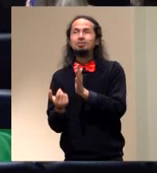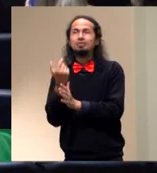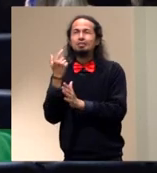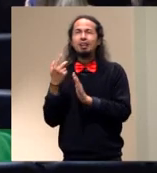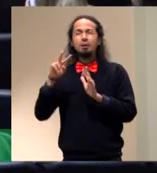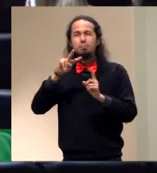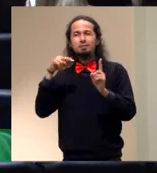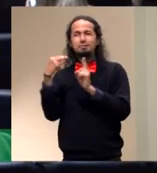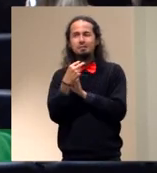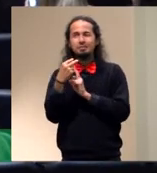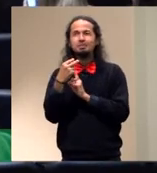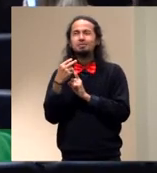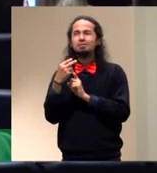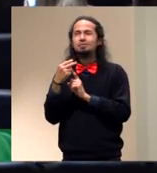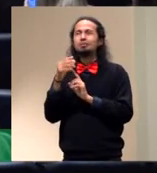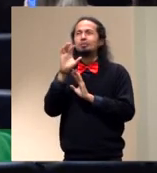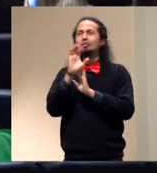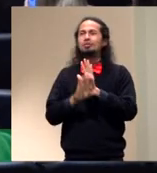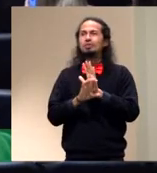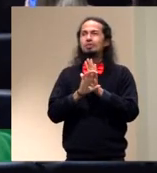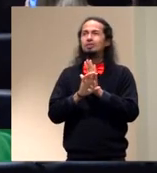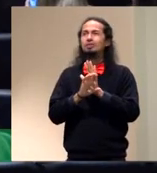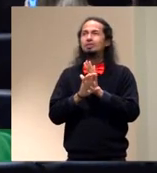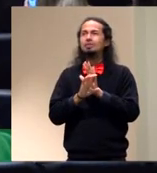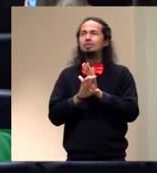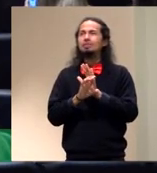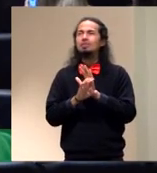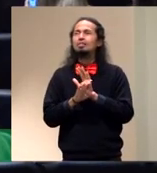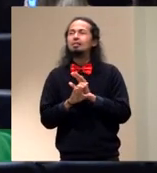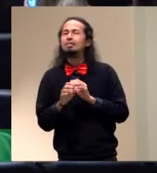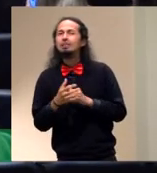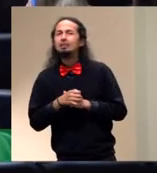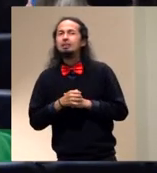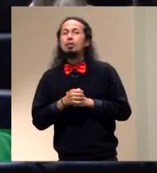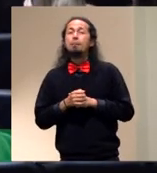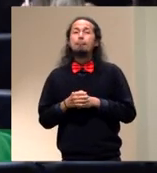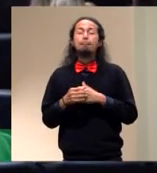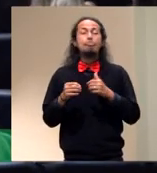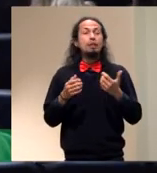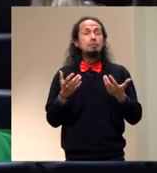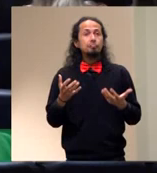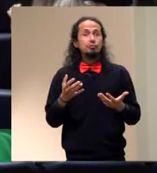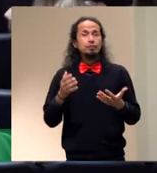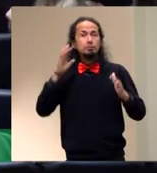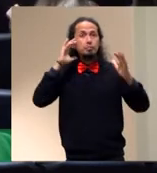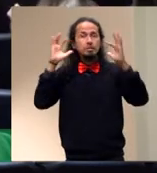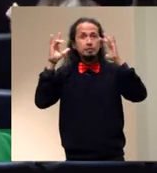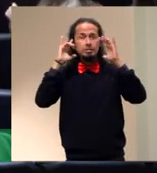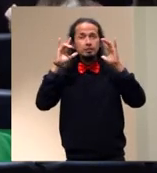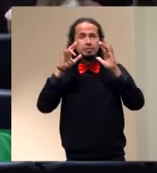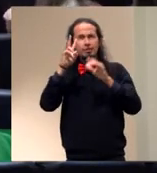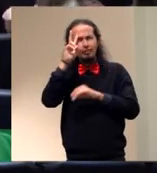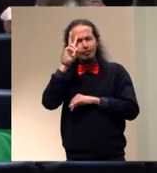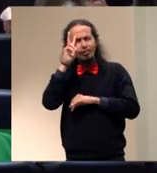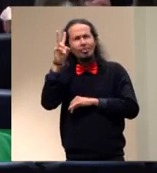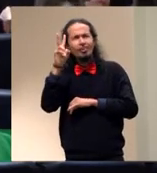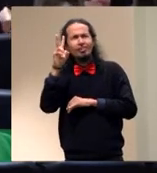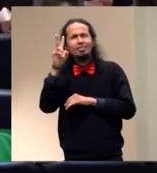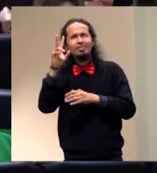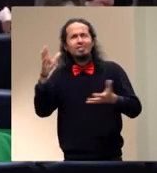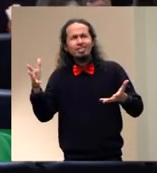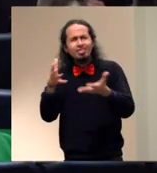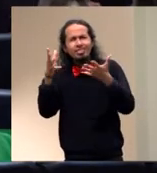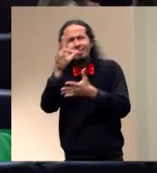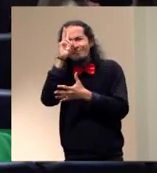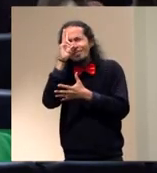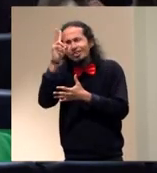currículo organizado por núcleos de ação pedagógica. E, pensando em fortalecer os nossos códigos, eu acredito que a tua